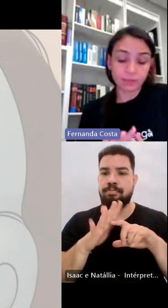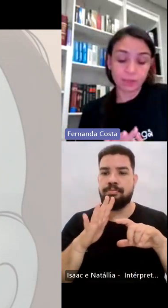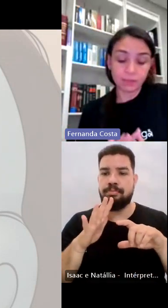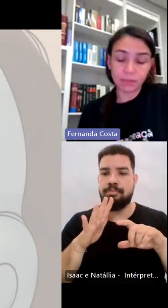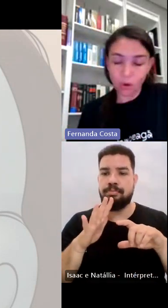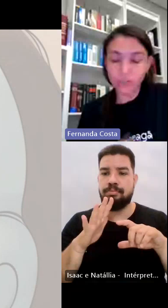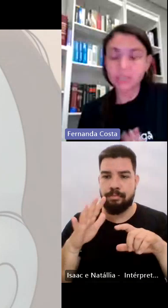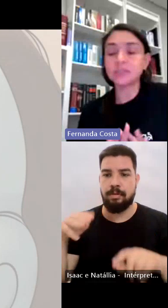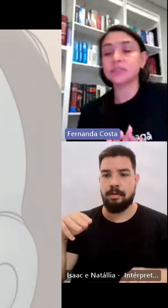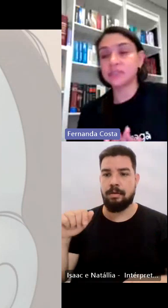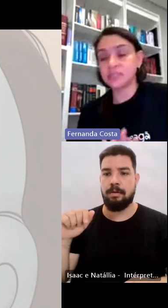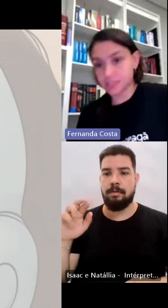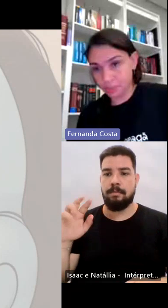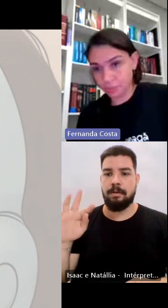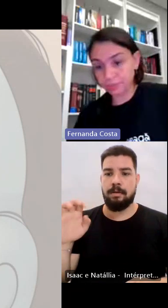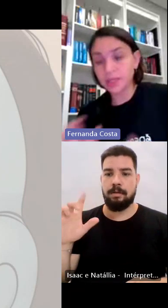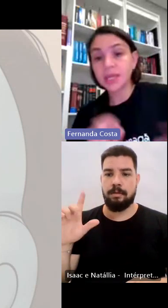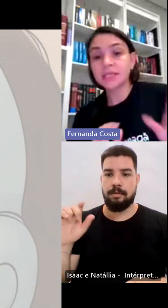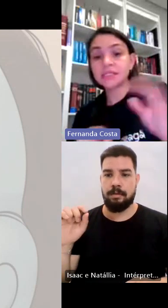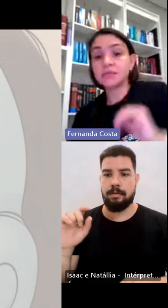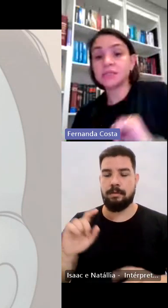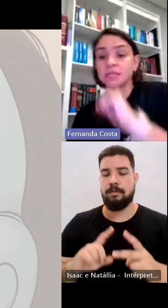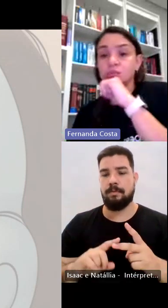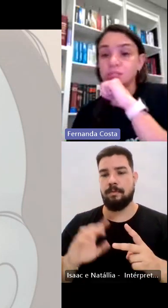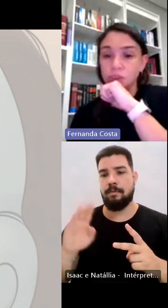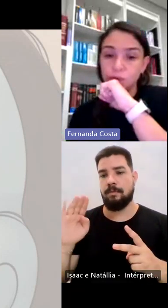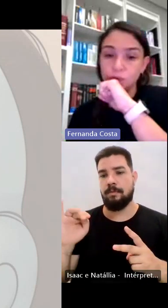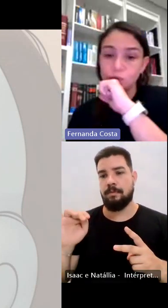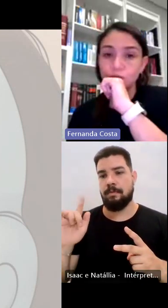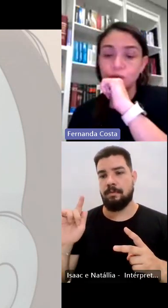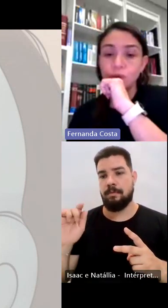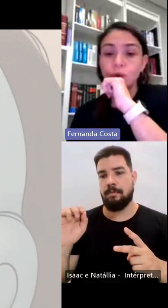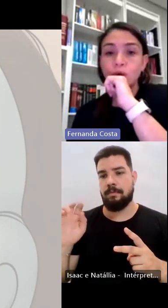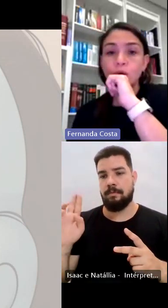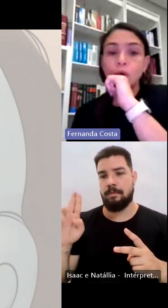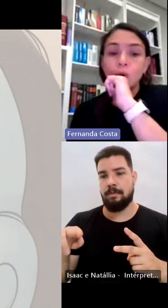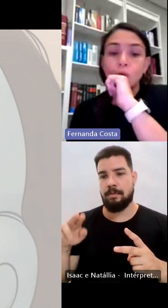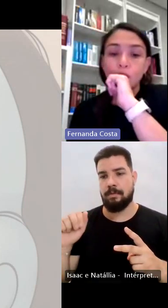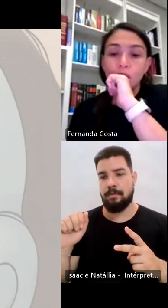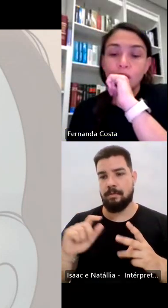martelo, bigorna e estribo, que são os 3 ossículos